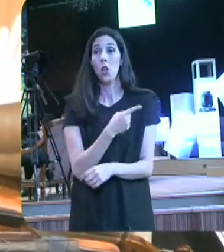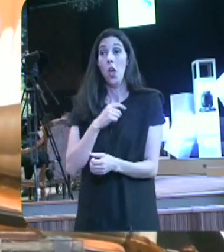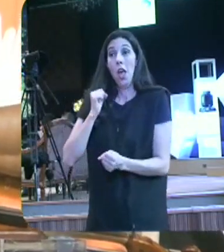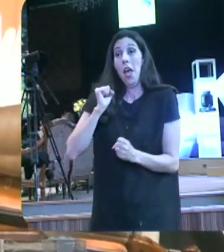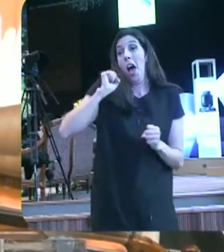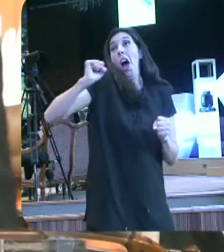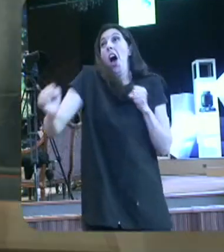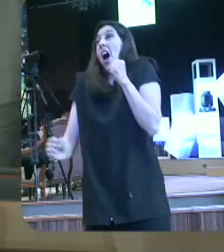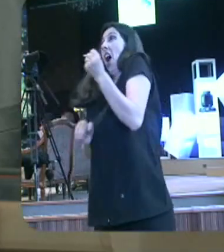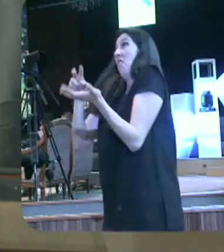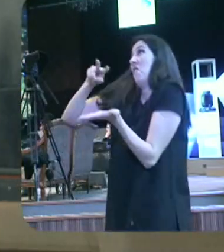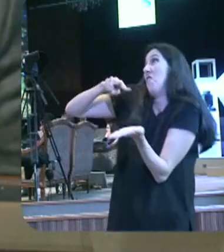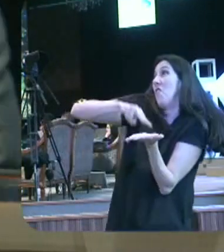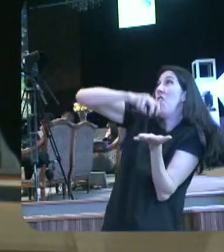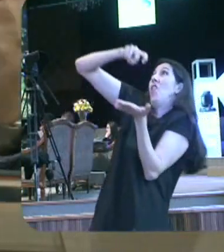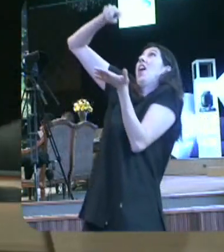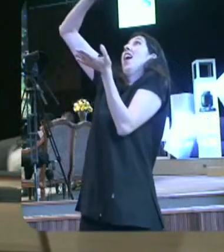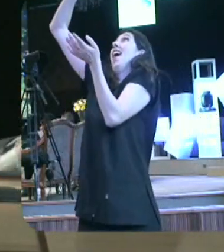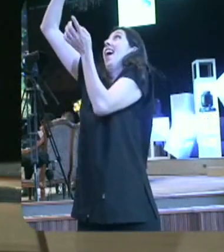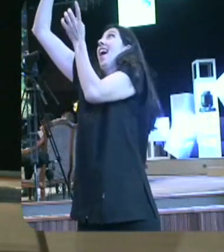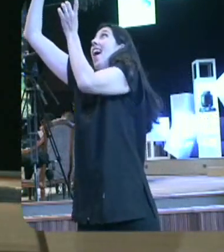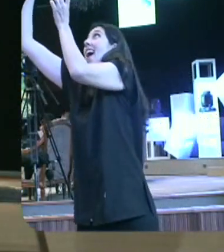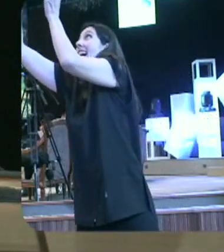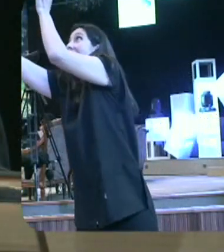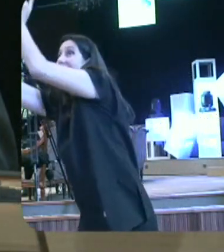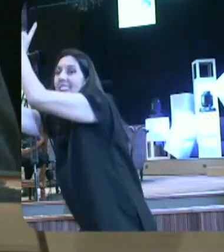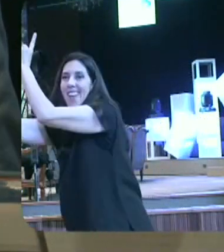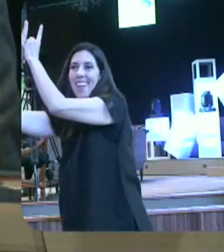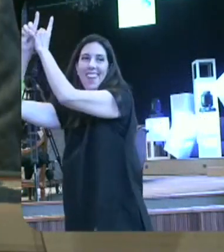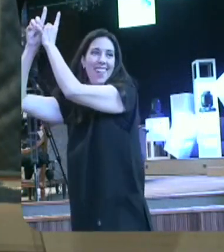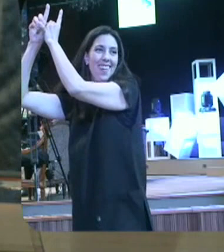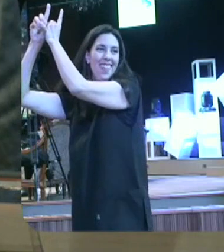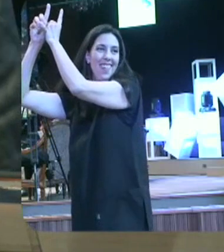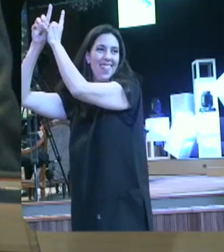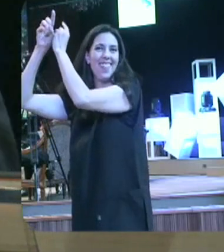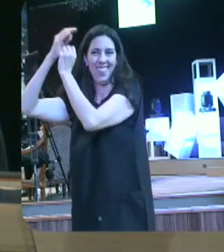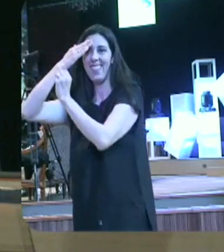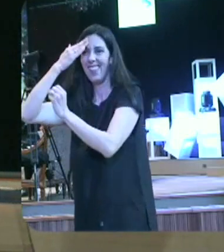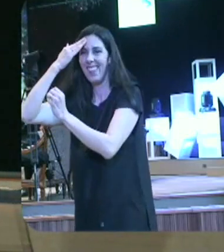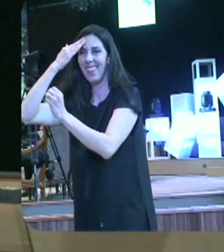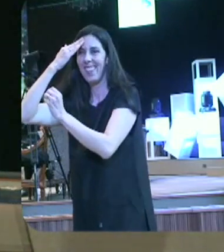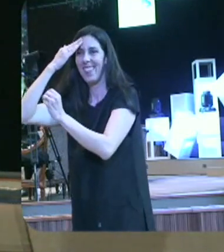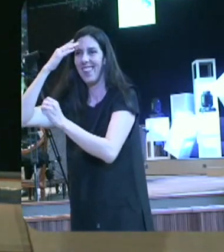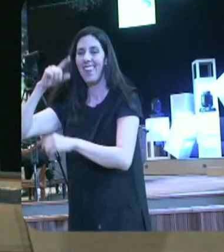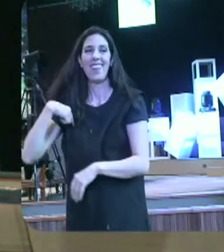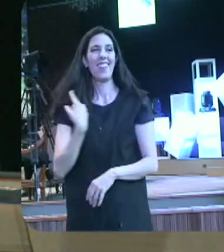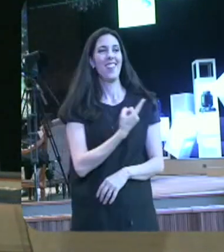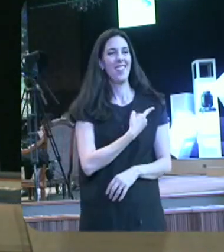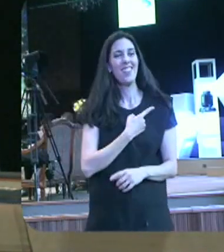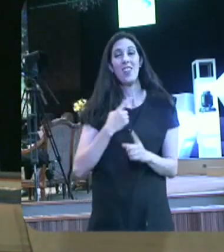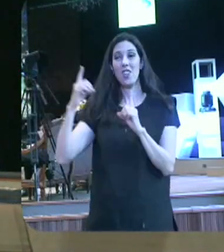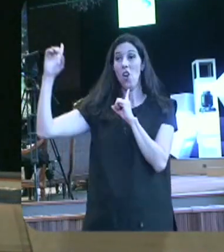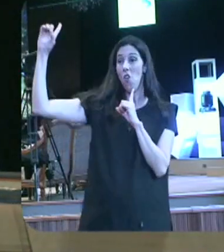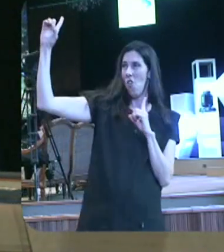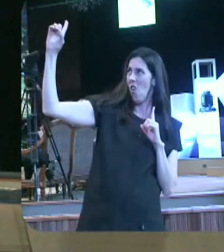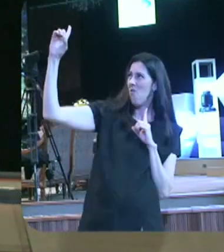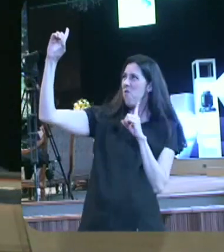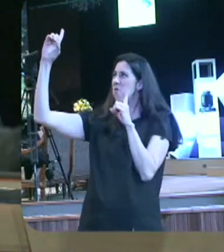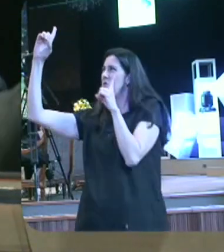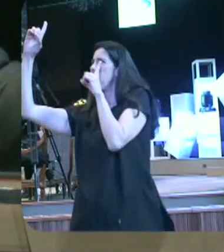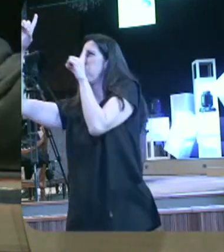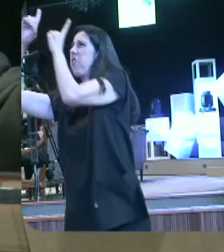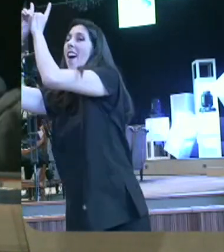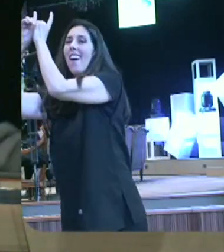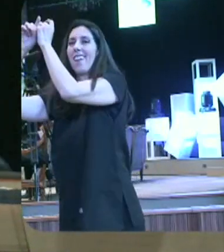Senhor. Essa é a grande lição de vida. Viver longe do colo do Senhor